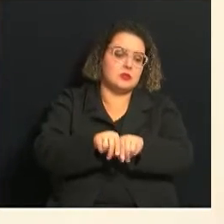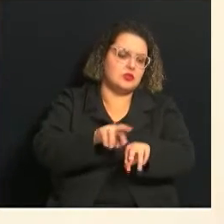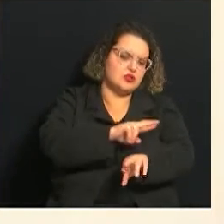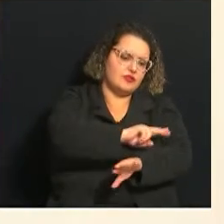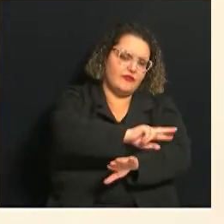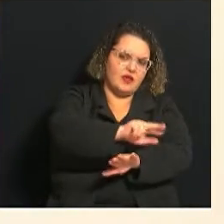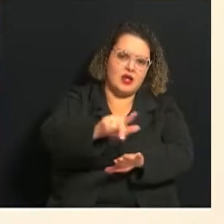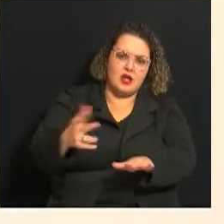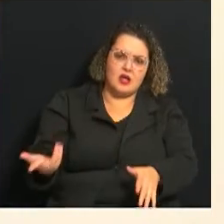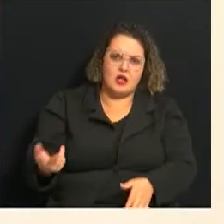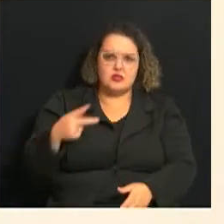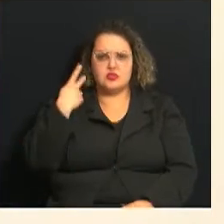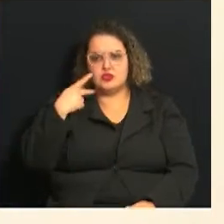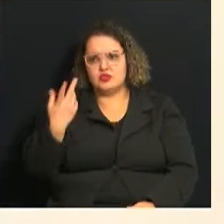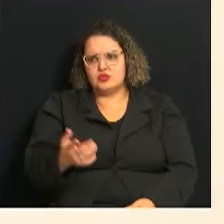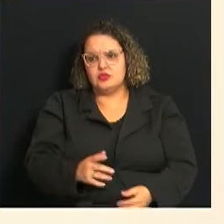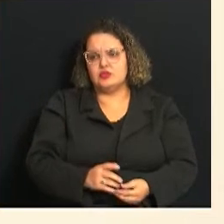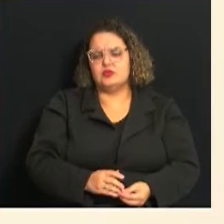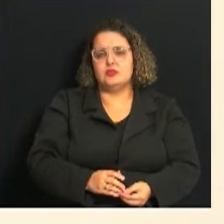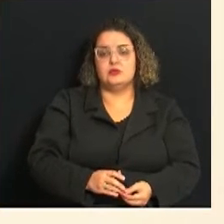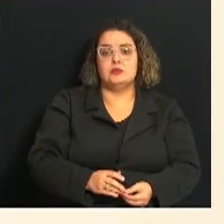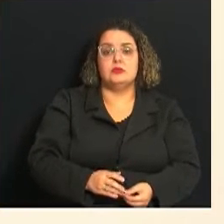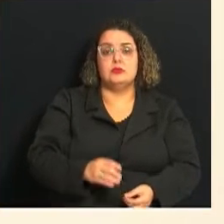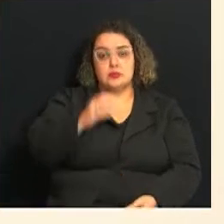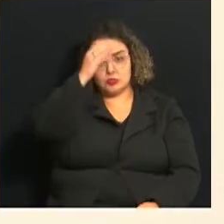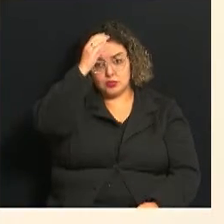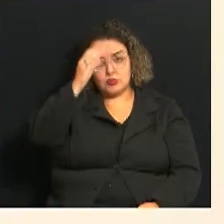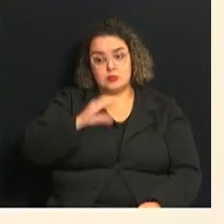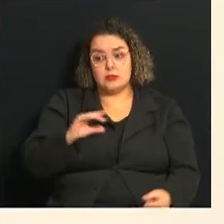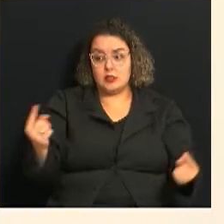vereadores que os munícipes nos procuram